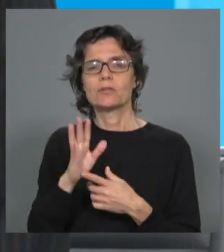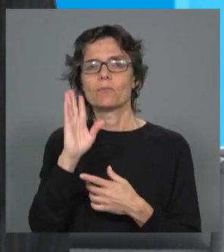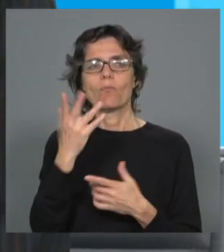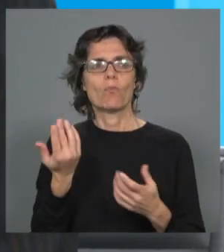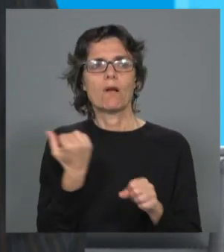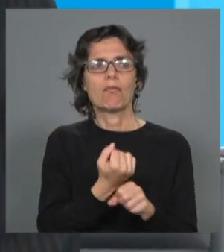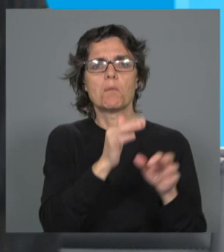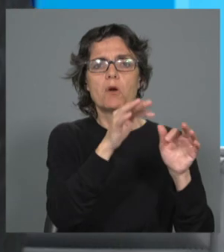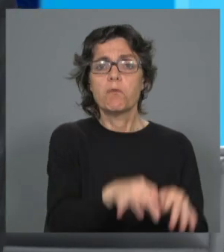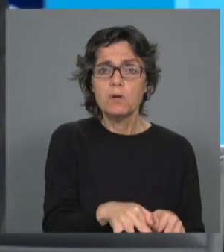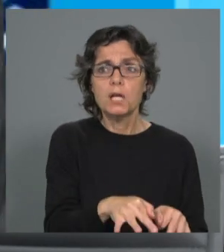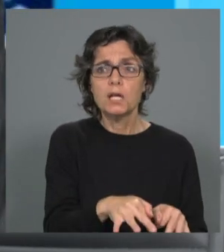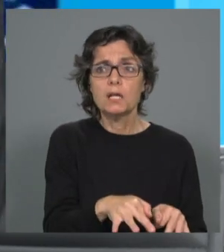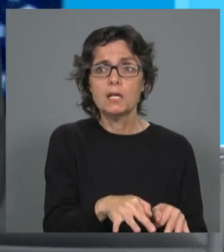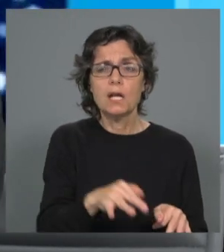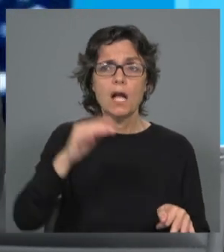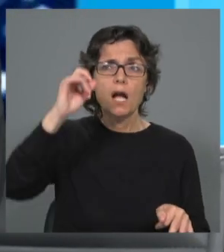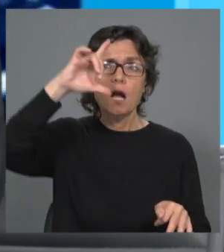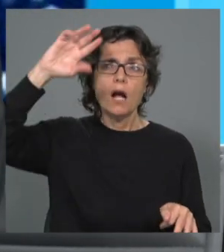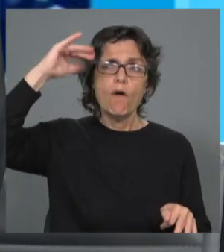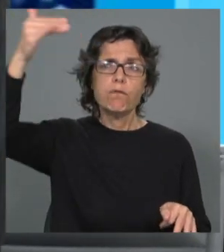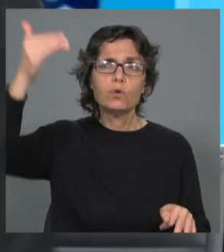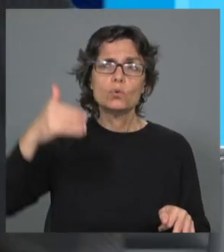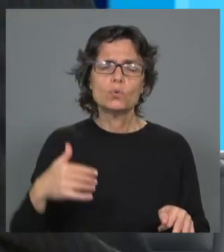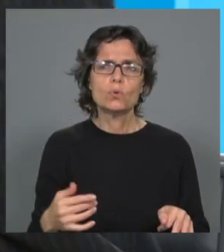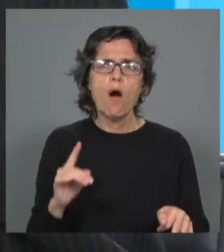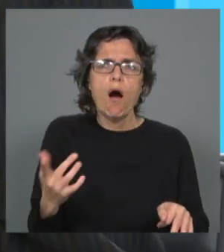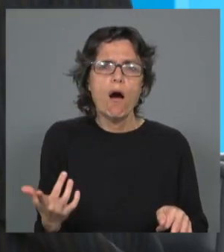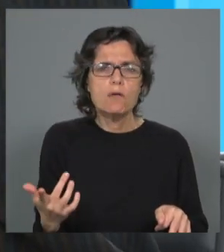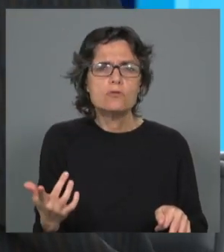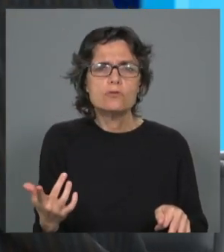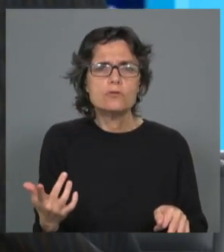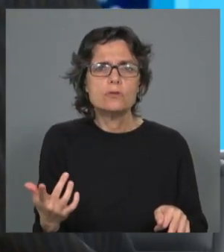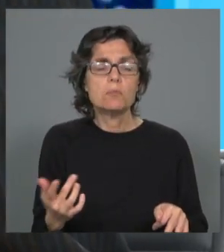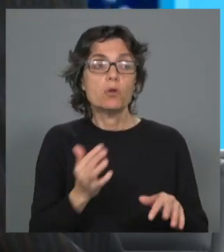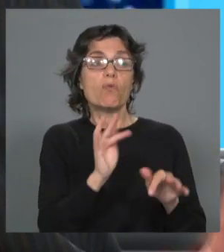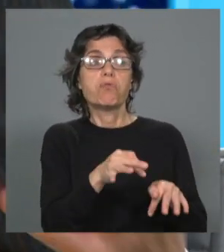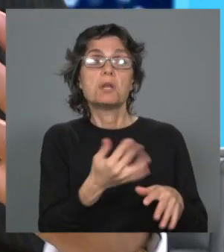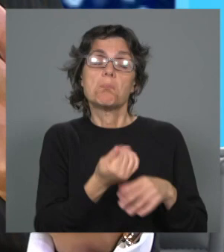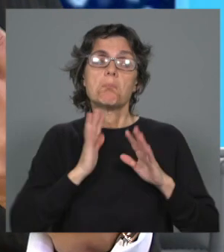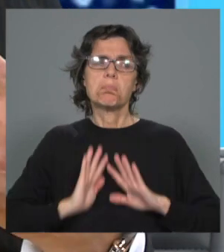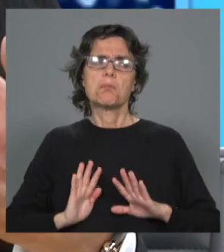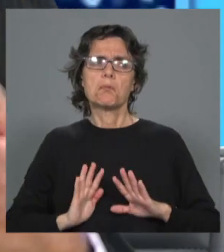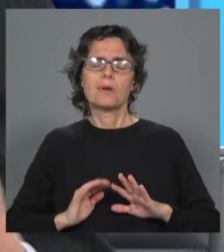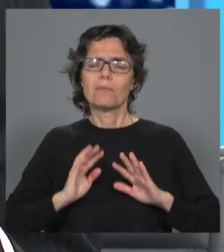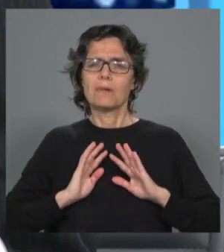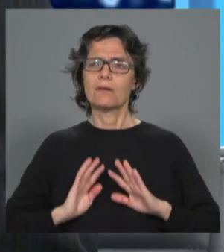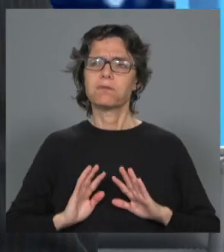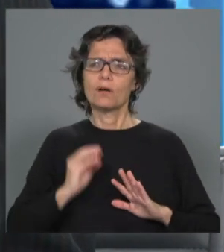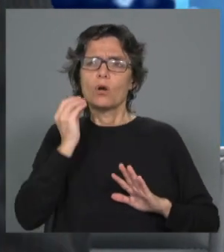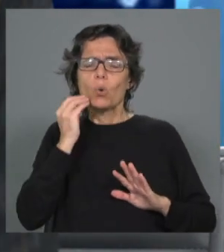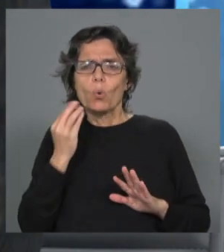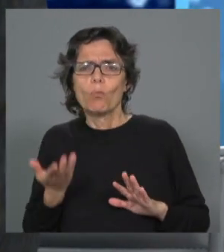Têm esta ideia, eu trabalho, agora tenho direito a descansar, mas depois caem num vazio. E não conseguem fazer com que a